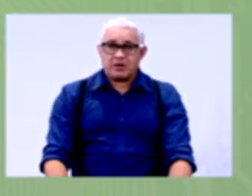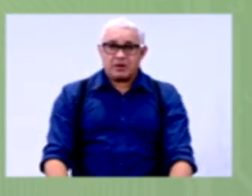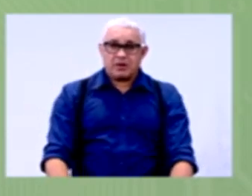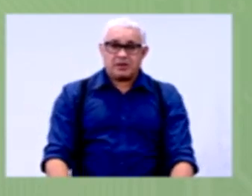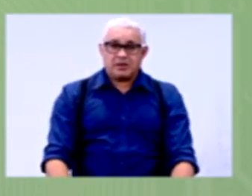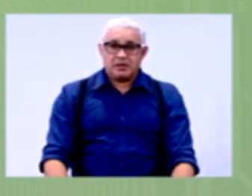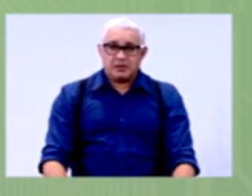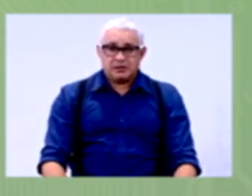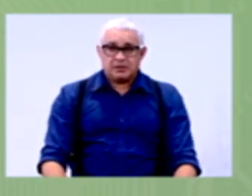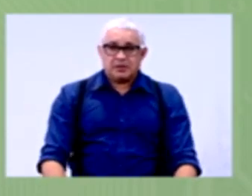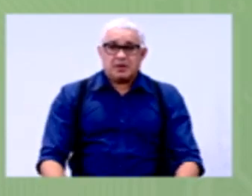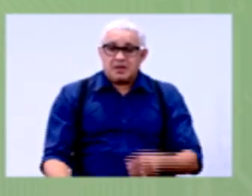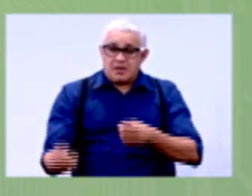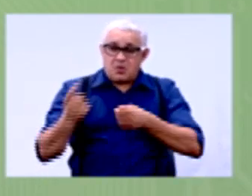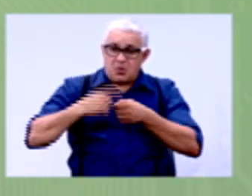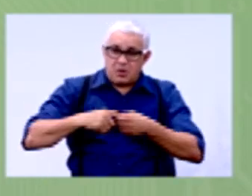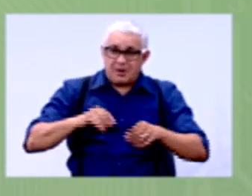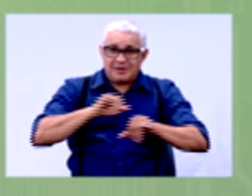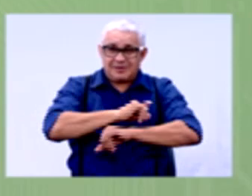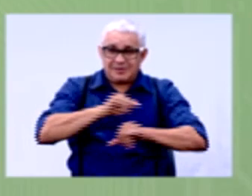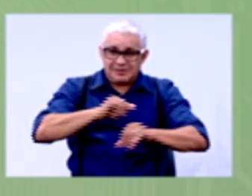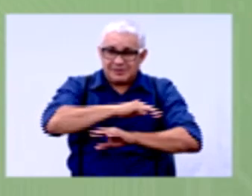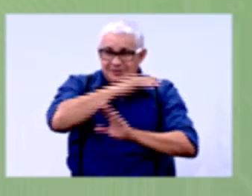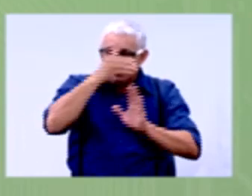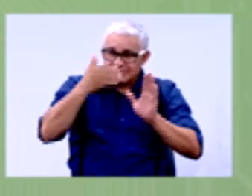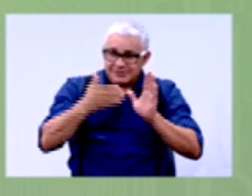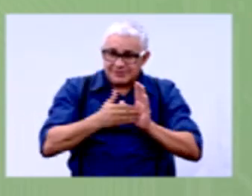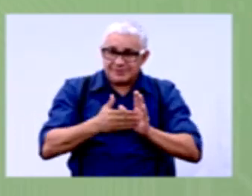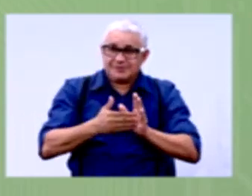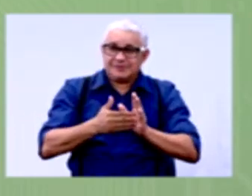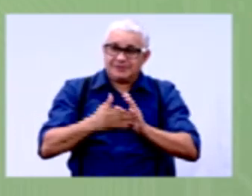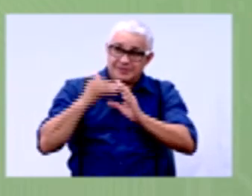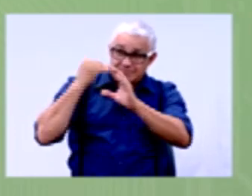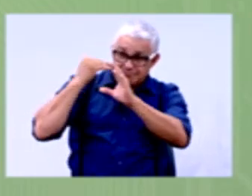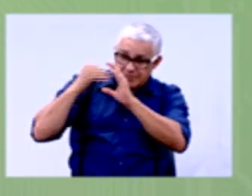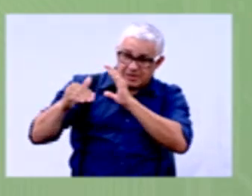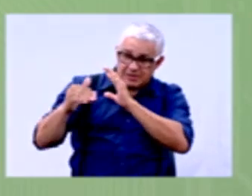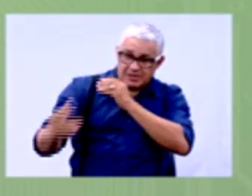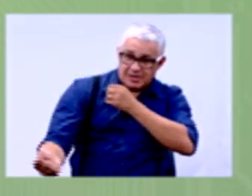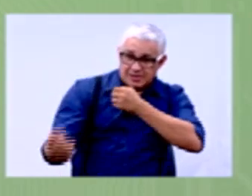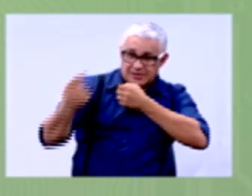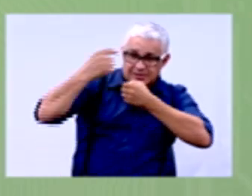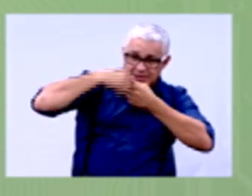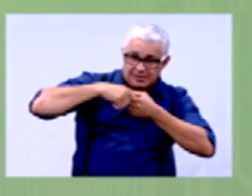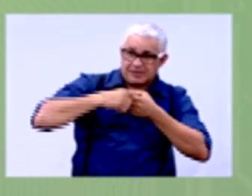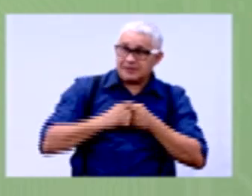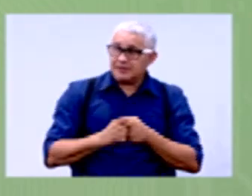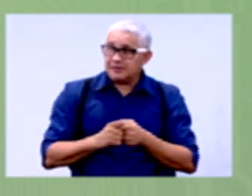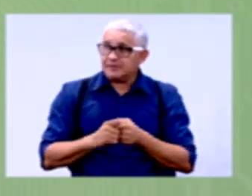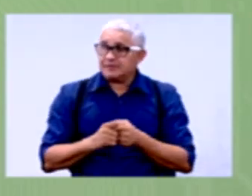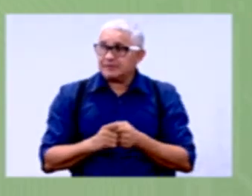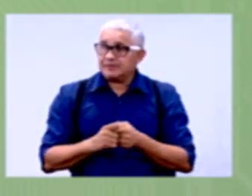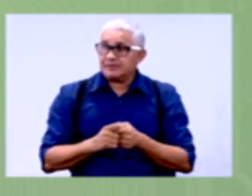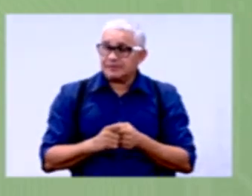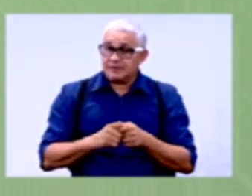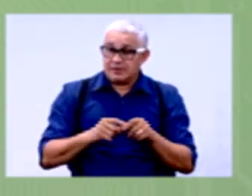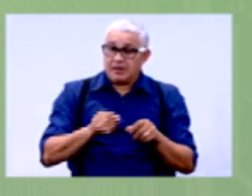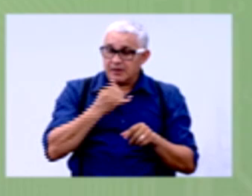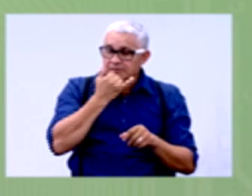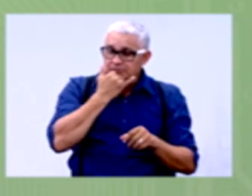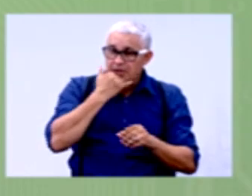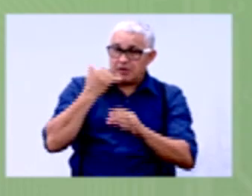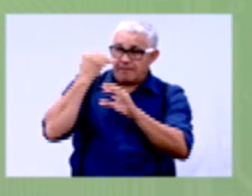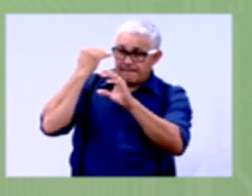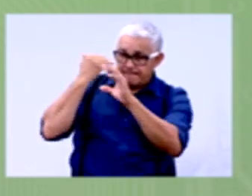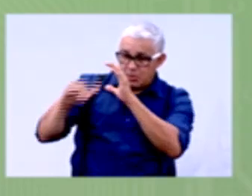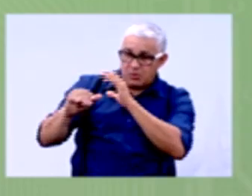a gente recupera as informações que foram passadas para lá, certo? Aliás, desculpa, a gente envia as